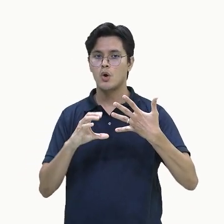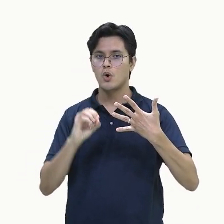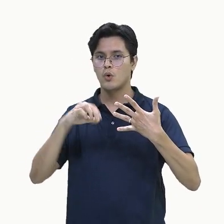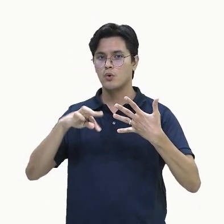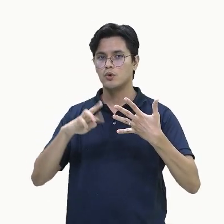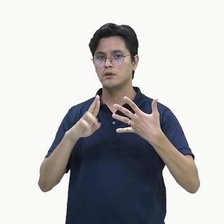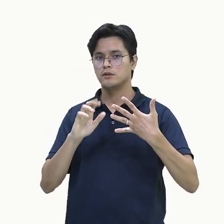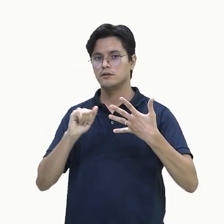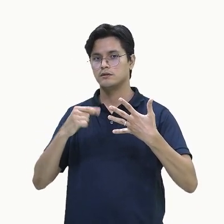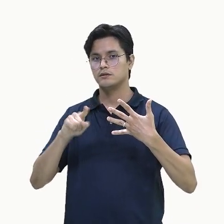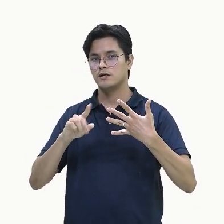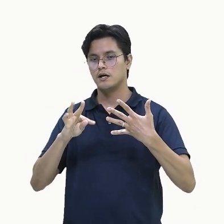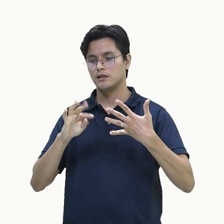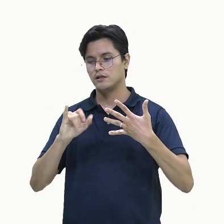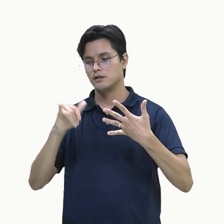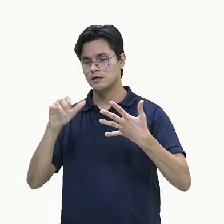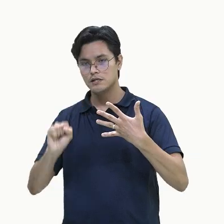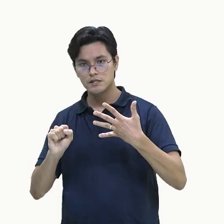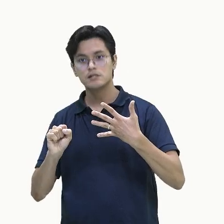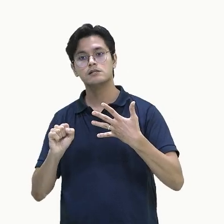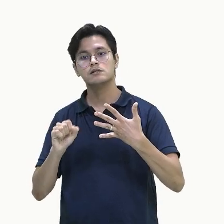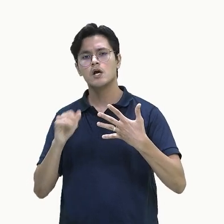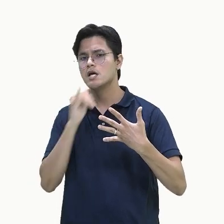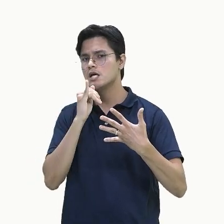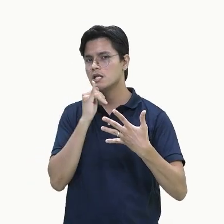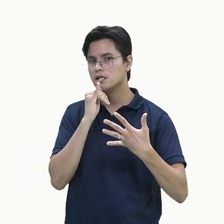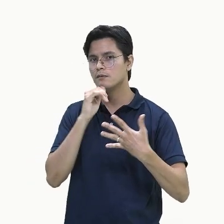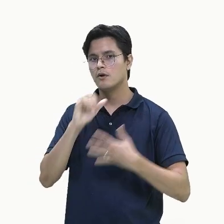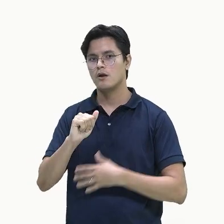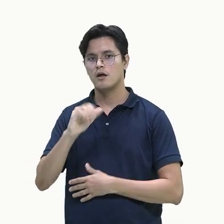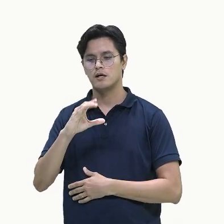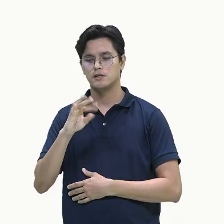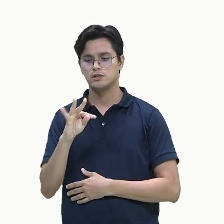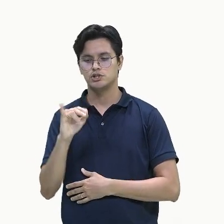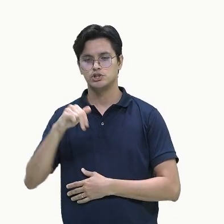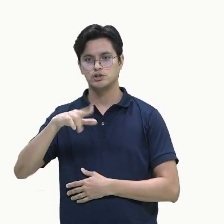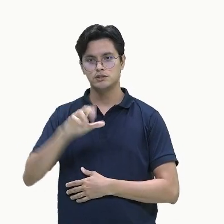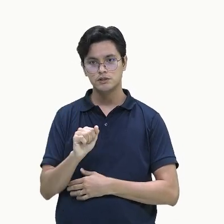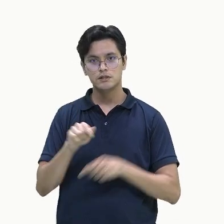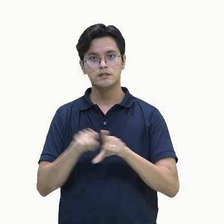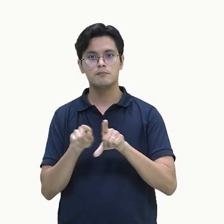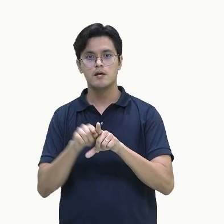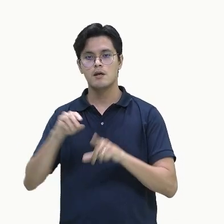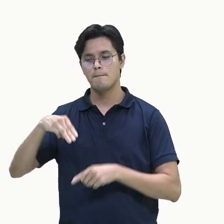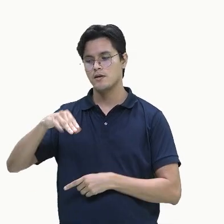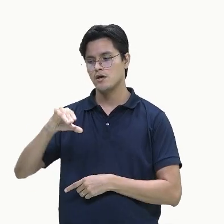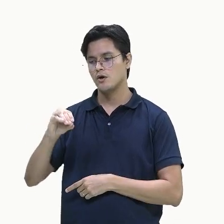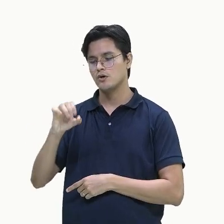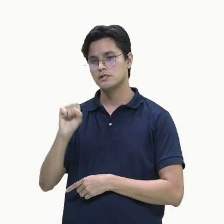que está ficando mais velho ter cuidado com essas duas substâncias aqui, tá?